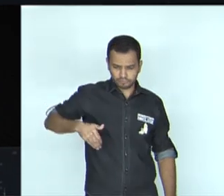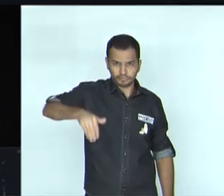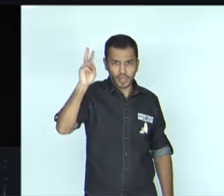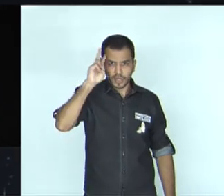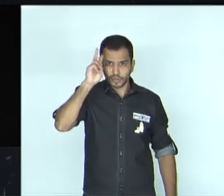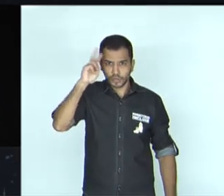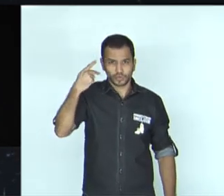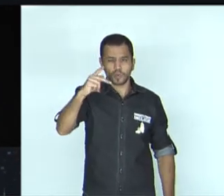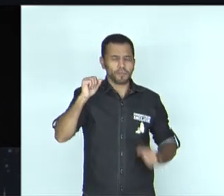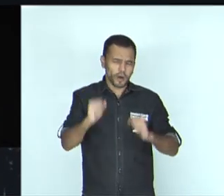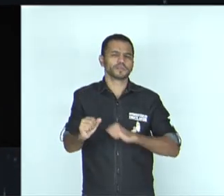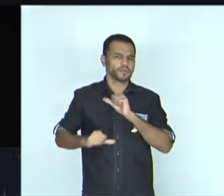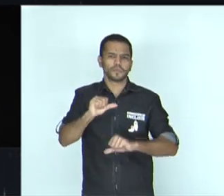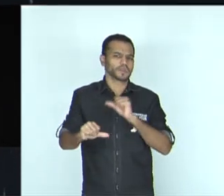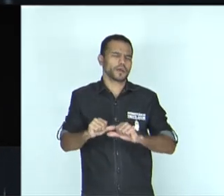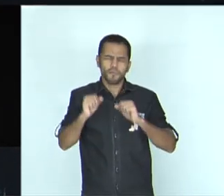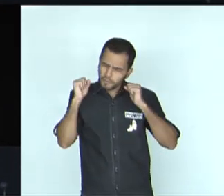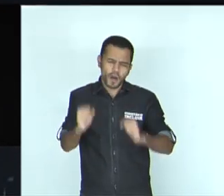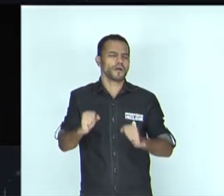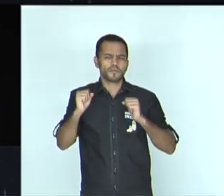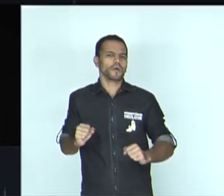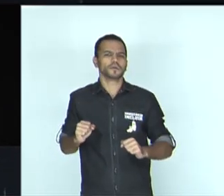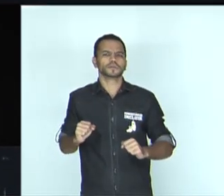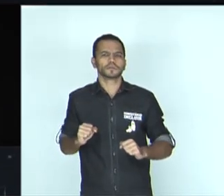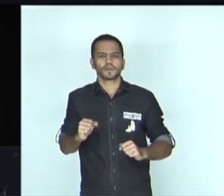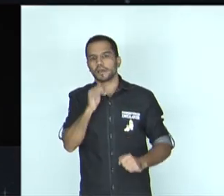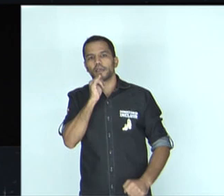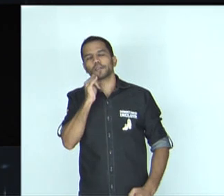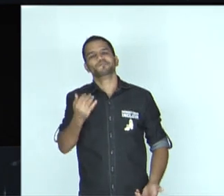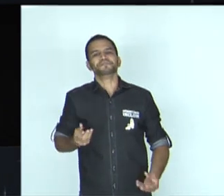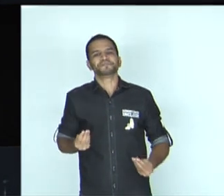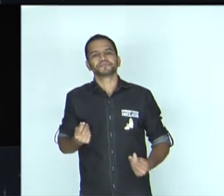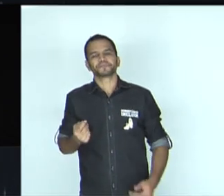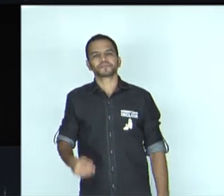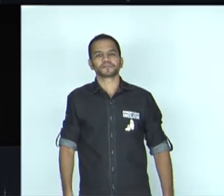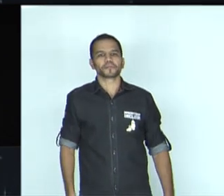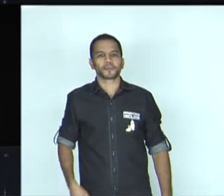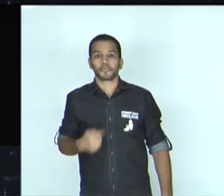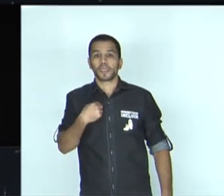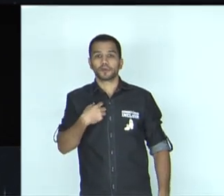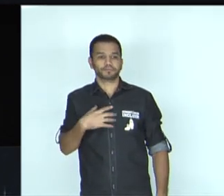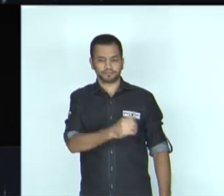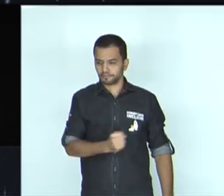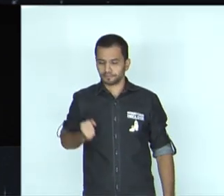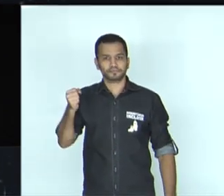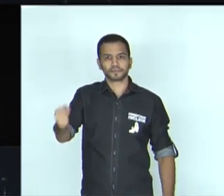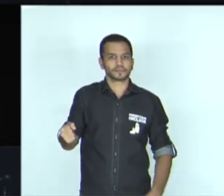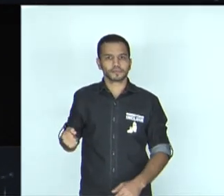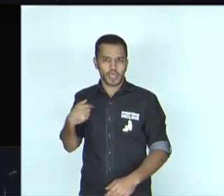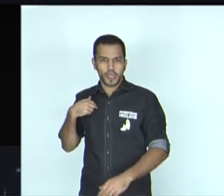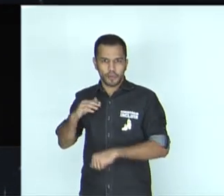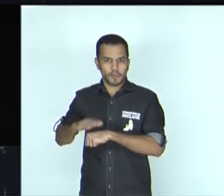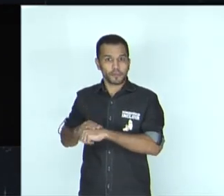Faz uma coisa na minha vida que eu nunca imaginei. Me coloca numa reunião dos reis,